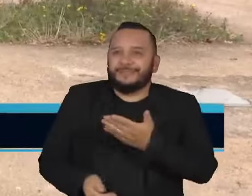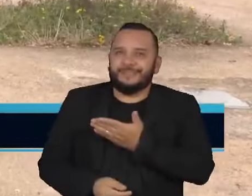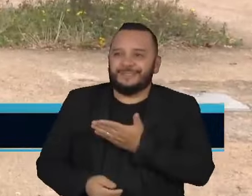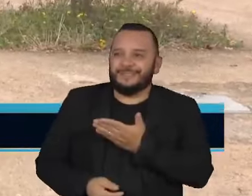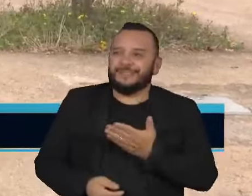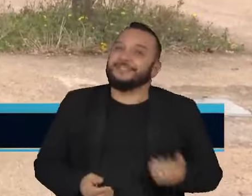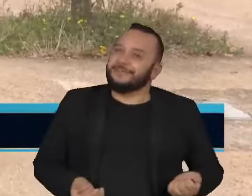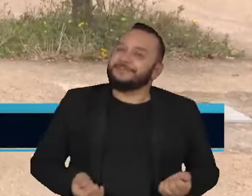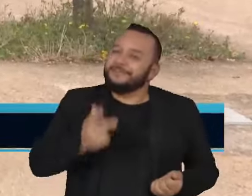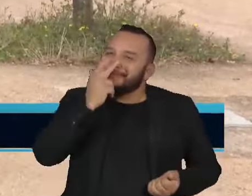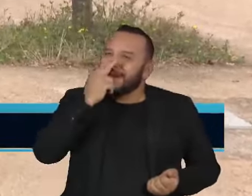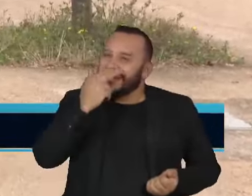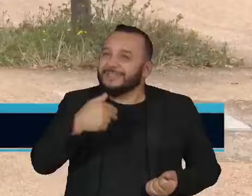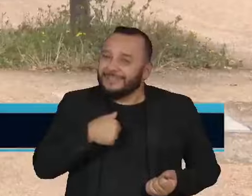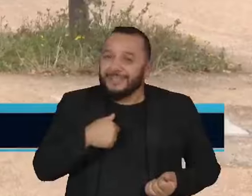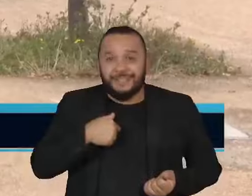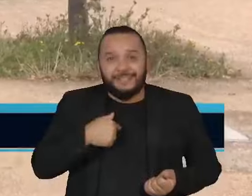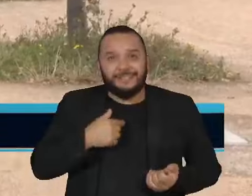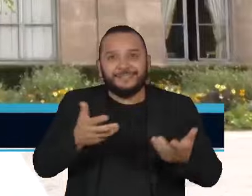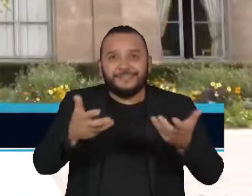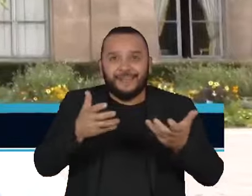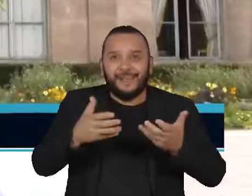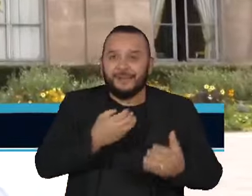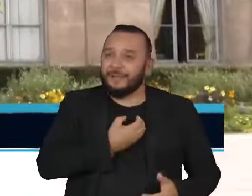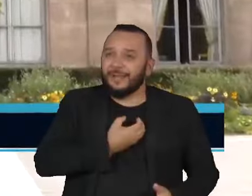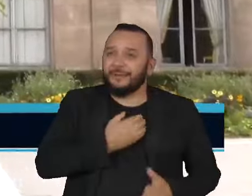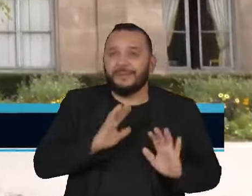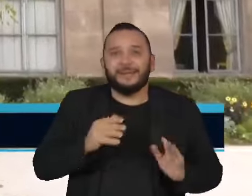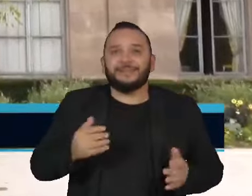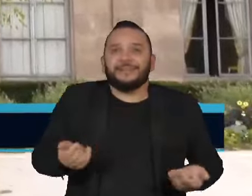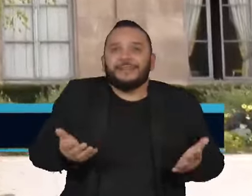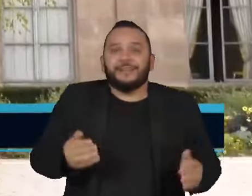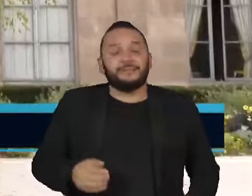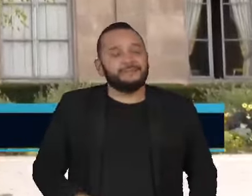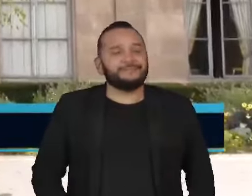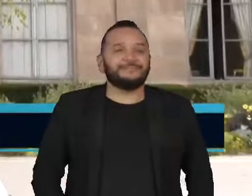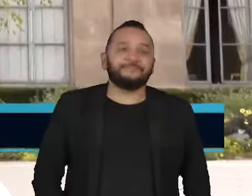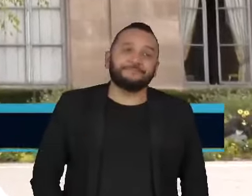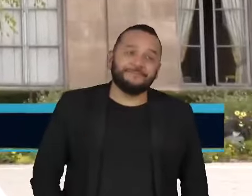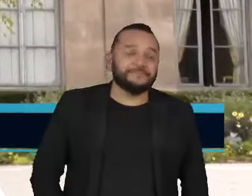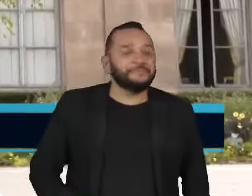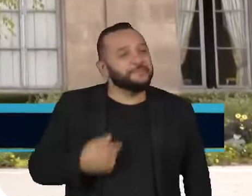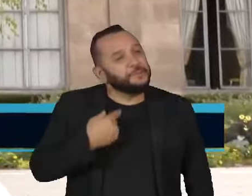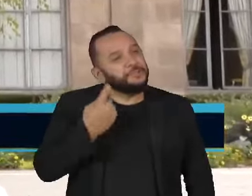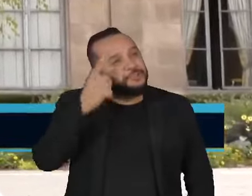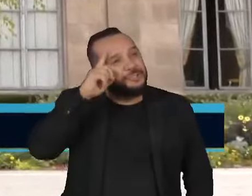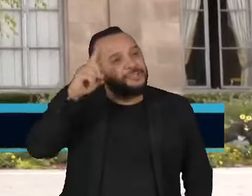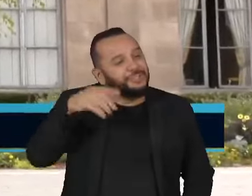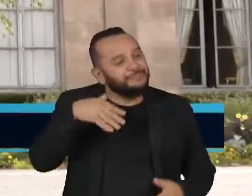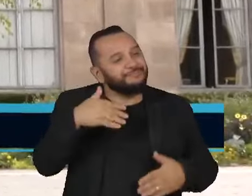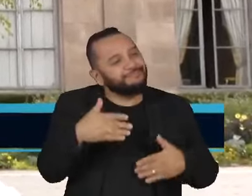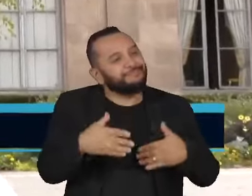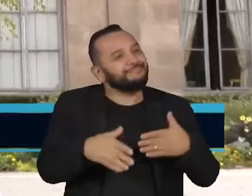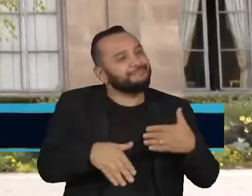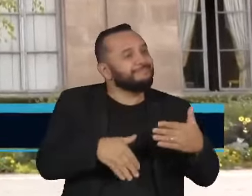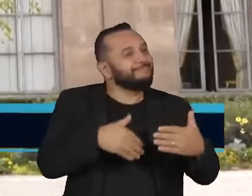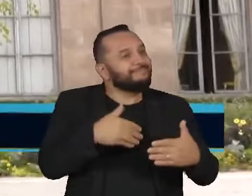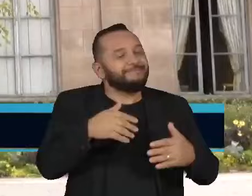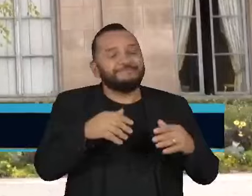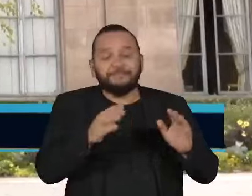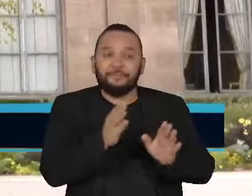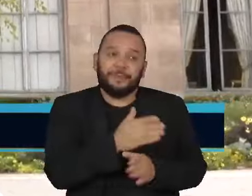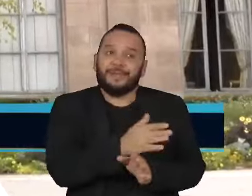mudar nem a proximidade de uma medalha eu vendo passo de um dia por dia um treino por treino para não se